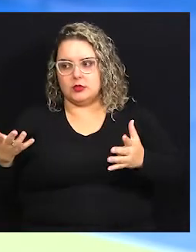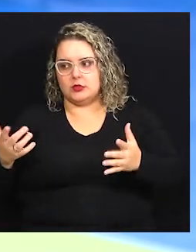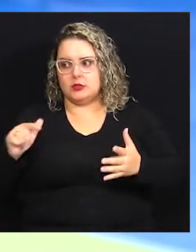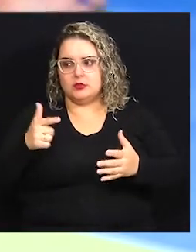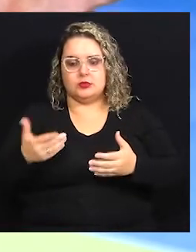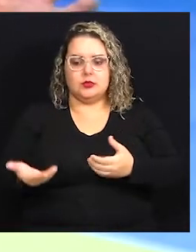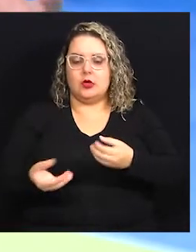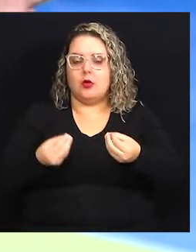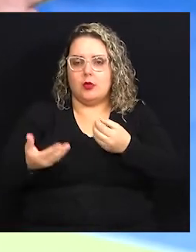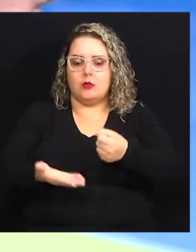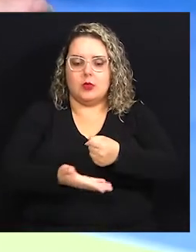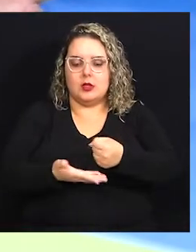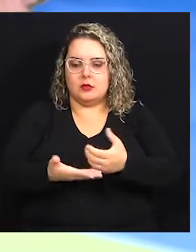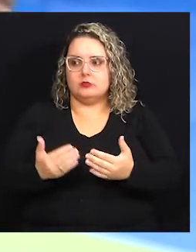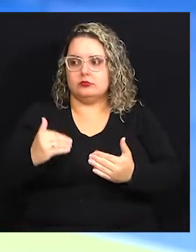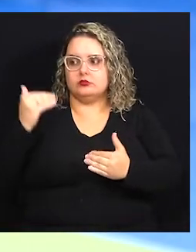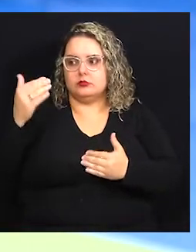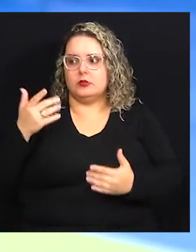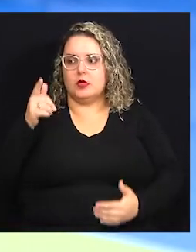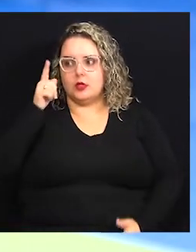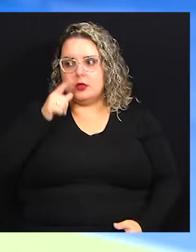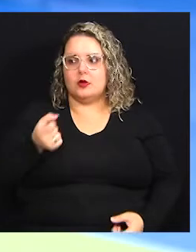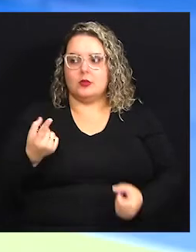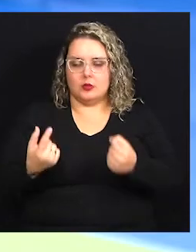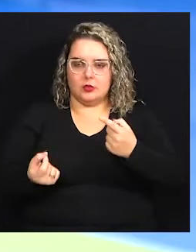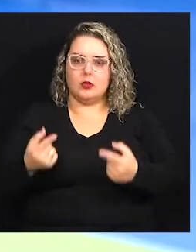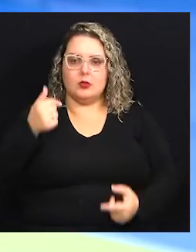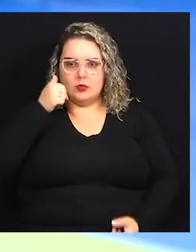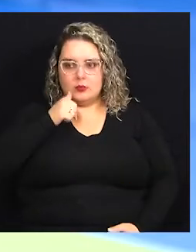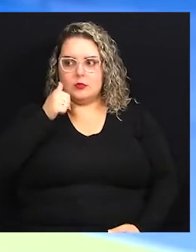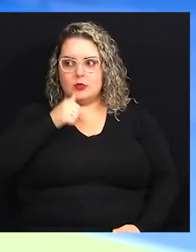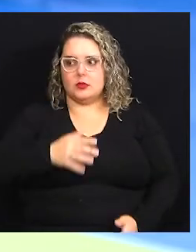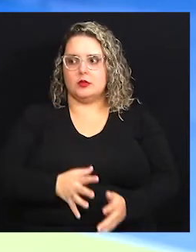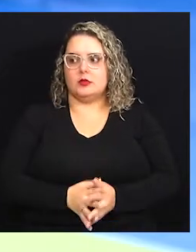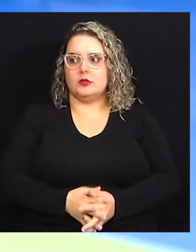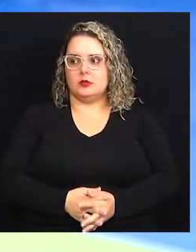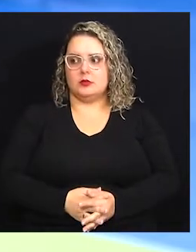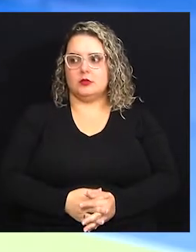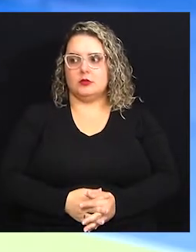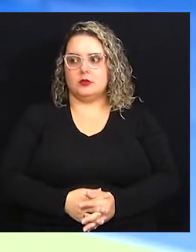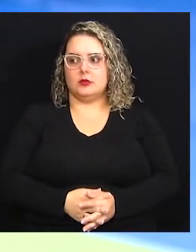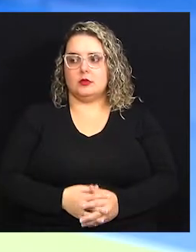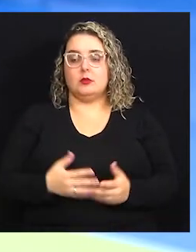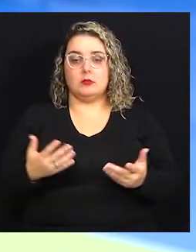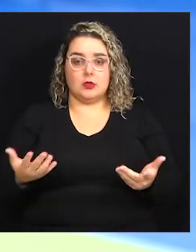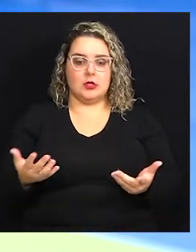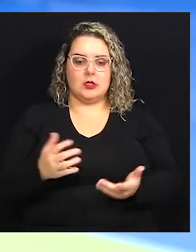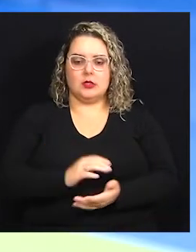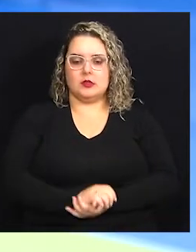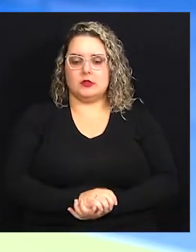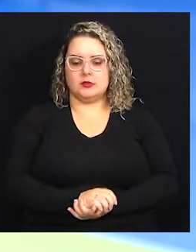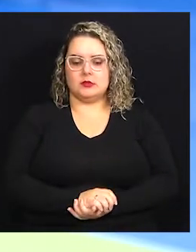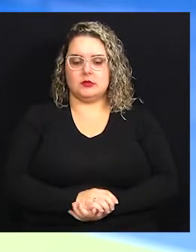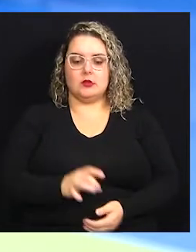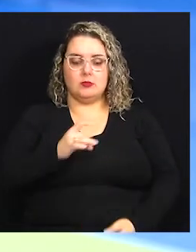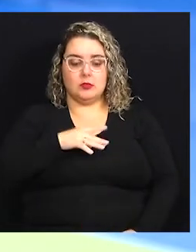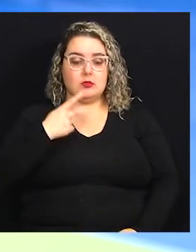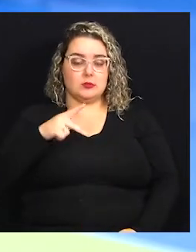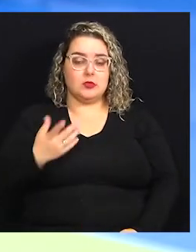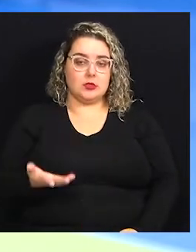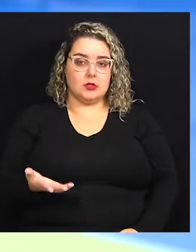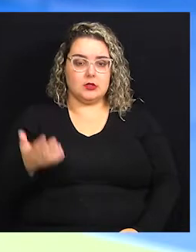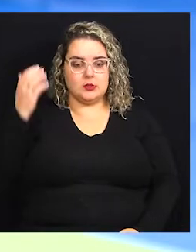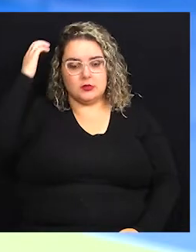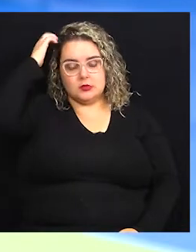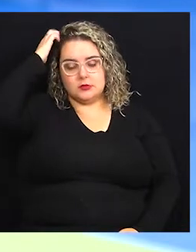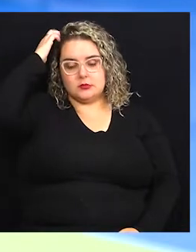como ele tirar agora da base, ele ainda conseguiu colocar algumas meninas, né? Mas o receio dele era